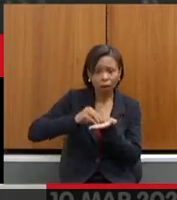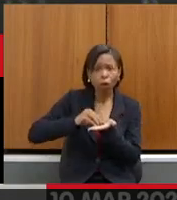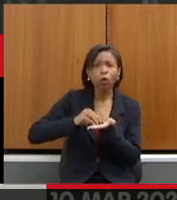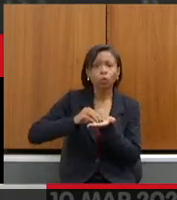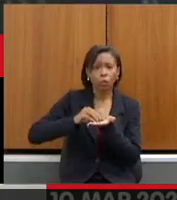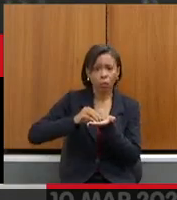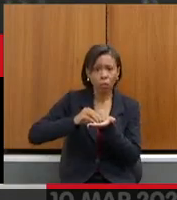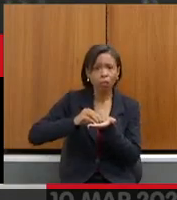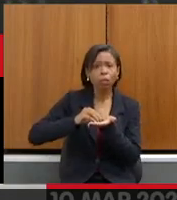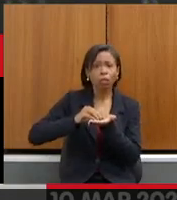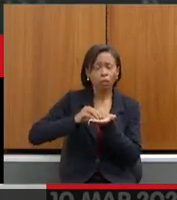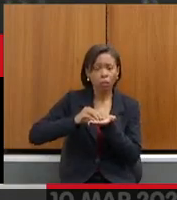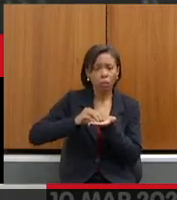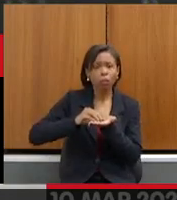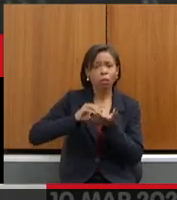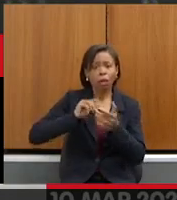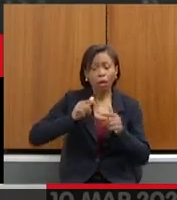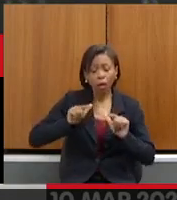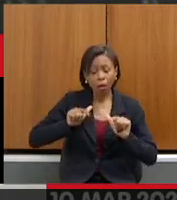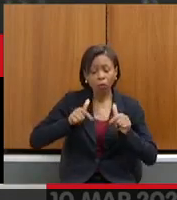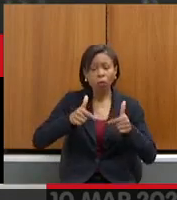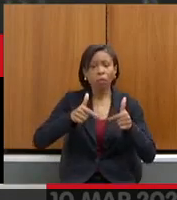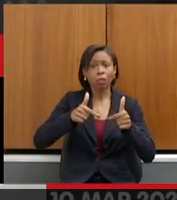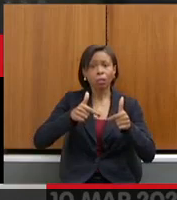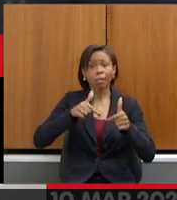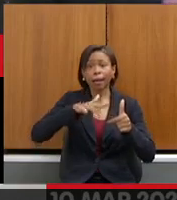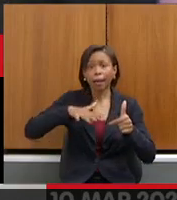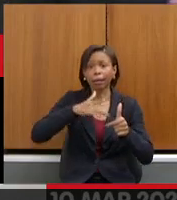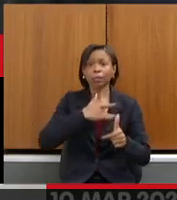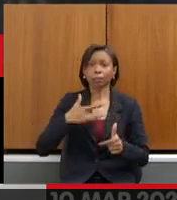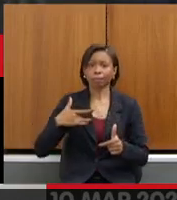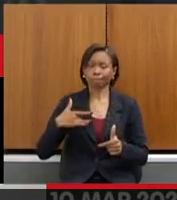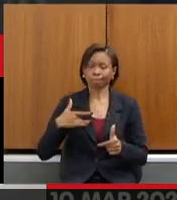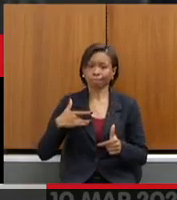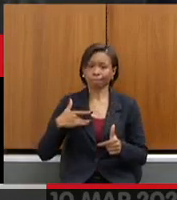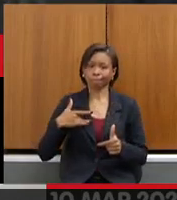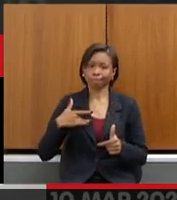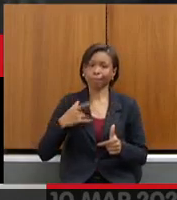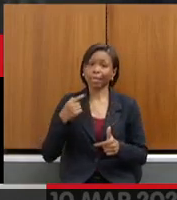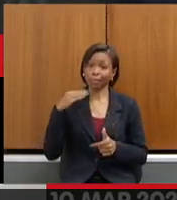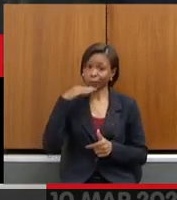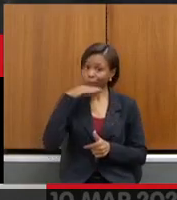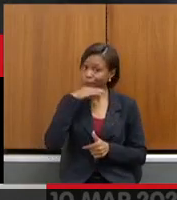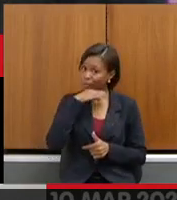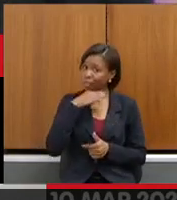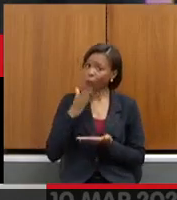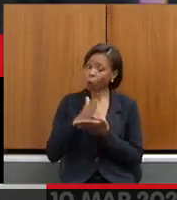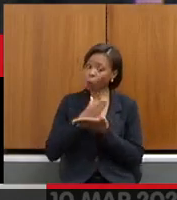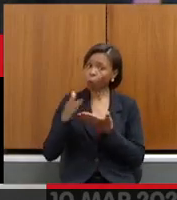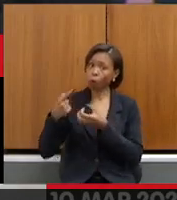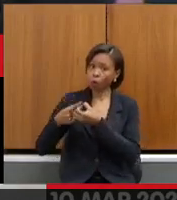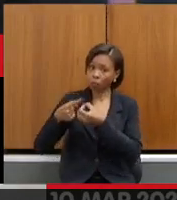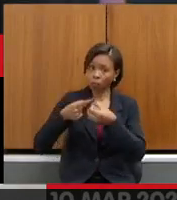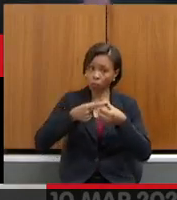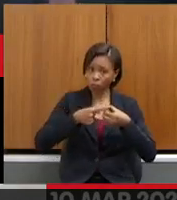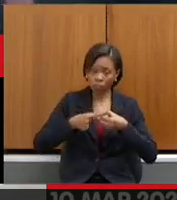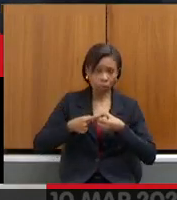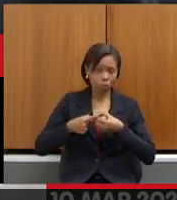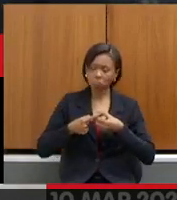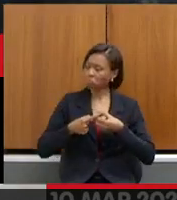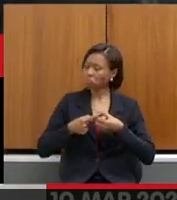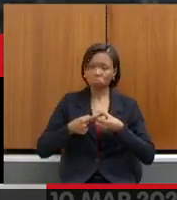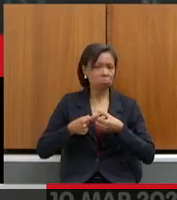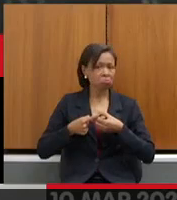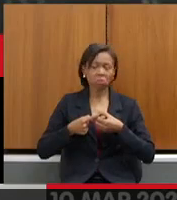de serviços na área de saúde fato é que estamos percebendo municípios é sem condições